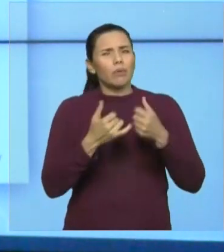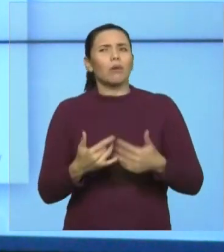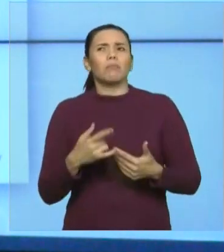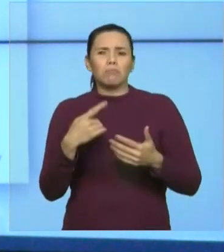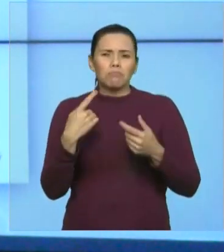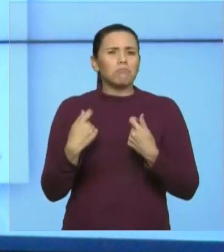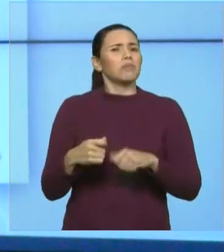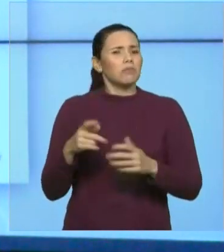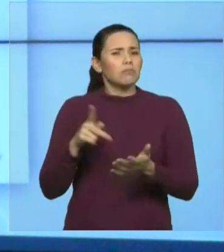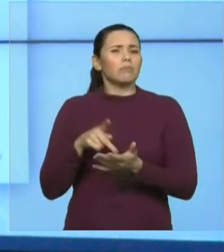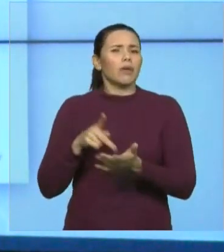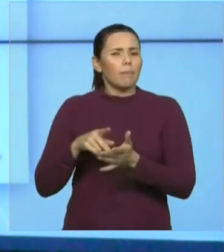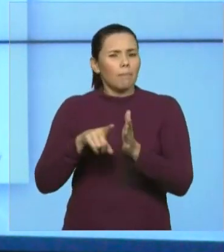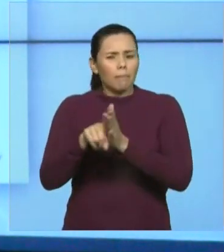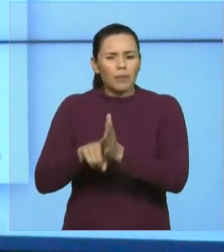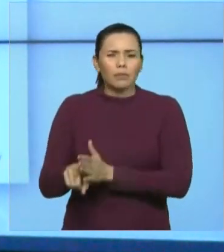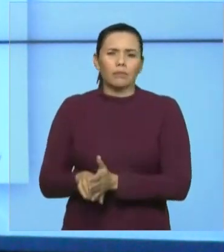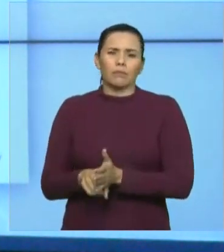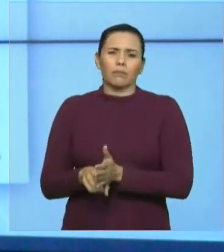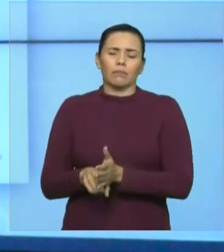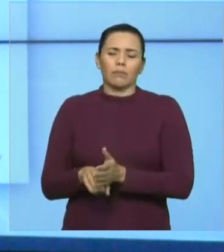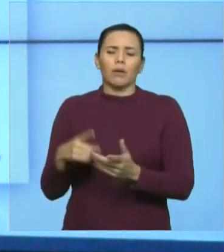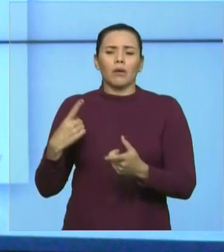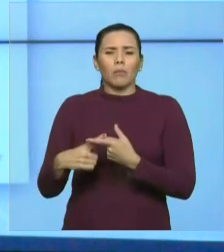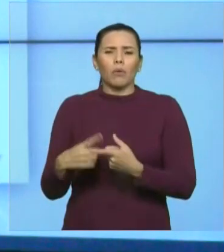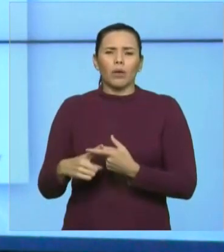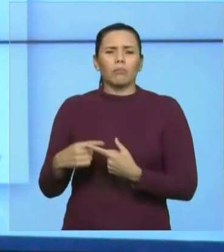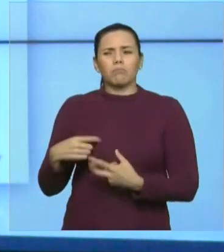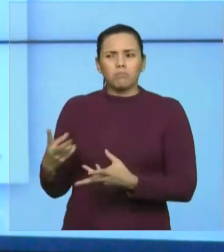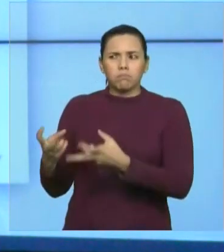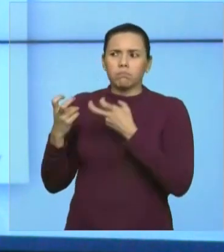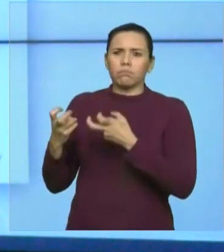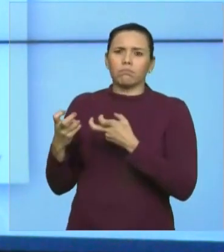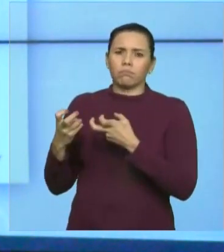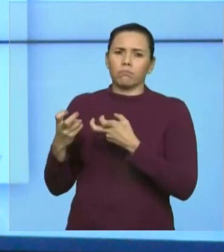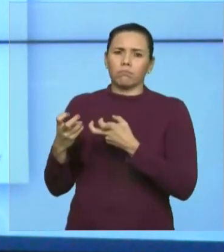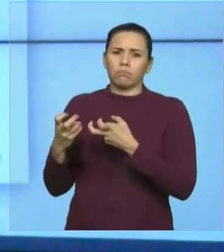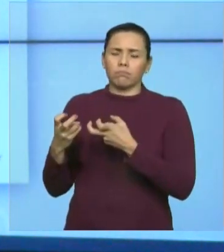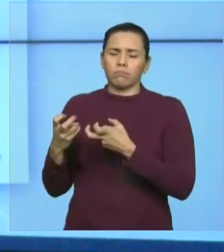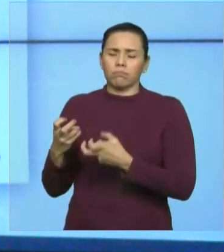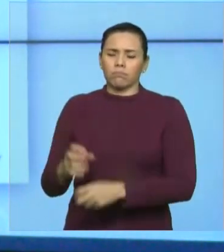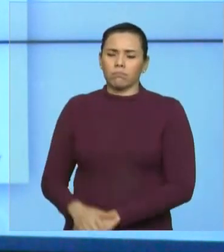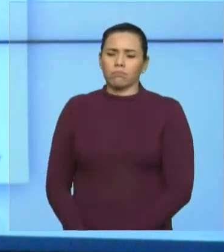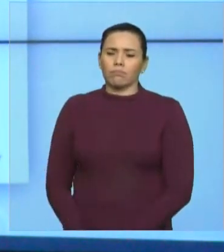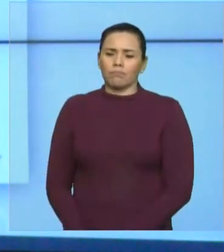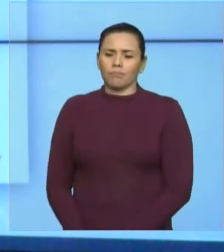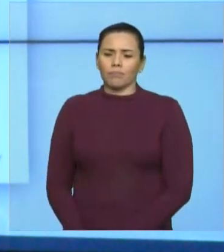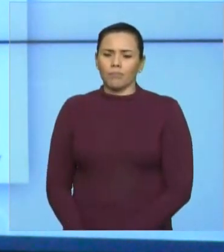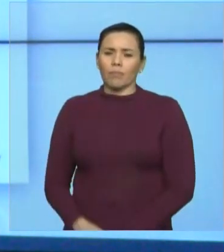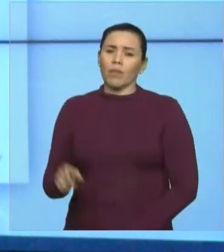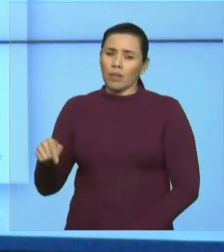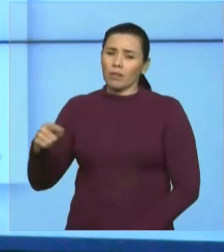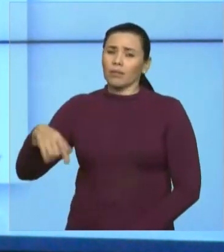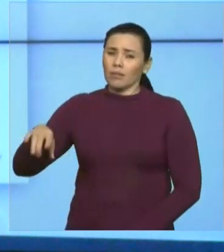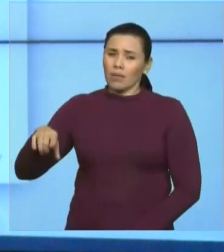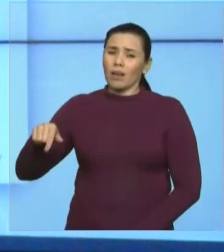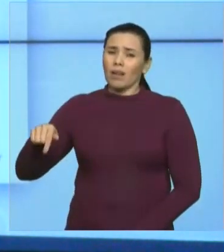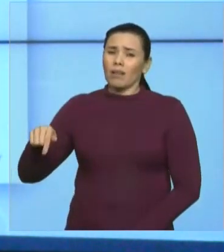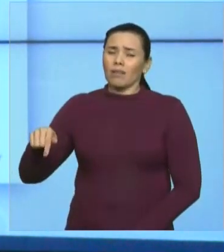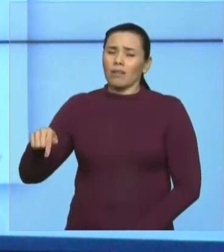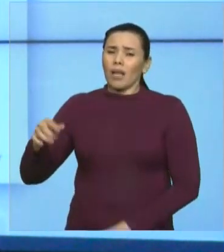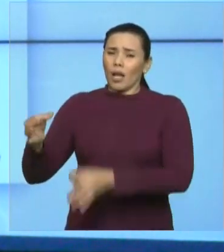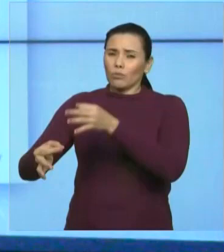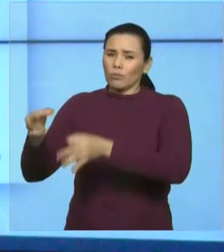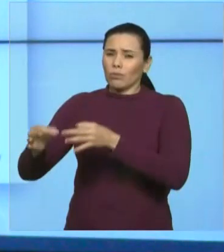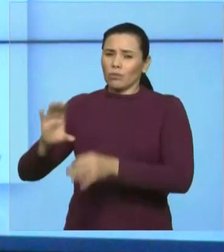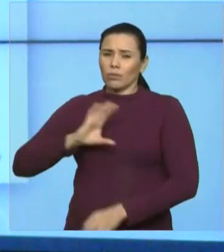podem aparentar normalidade, ser observados de forma isolada. Mas no caso da comarca de Caxias, em que